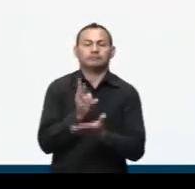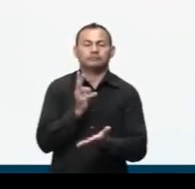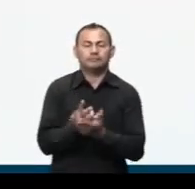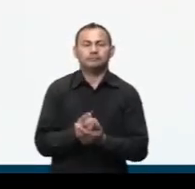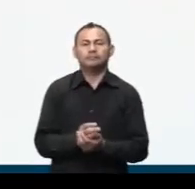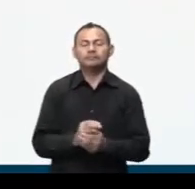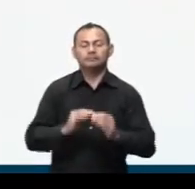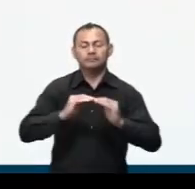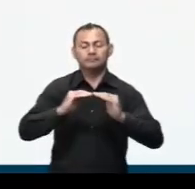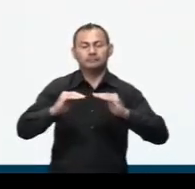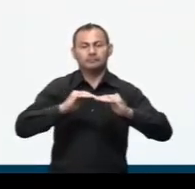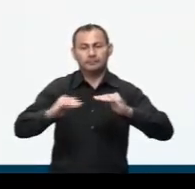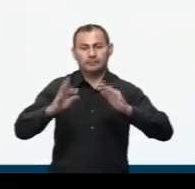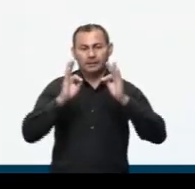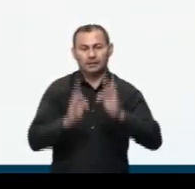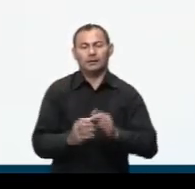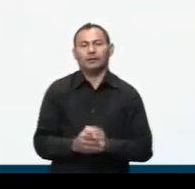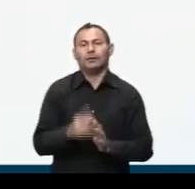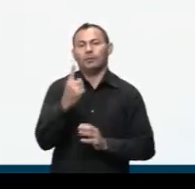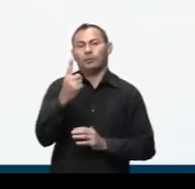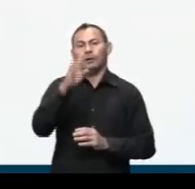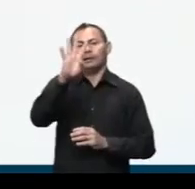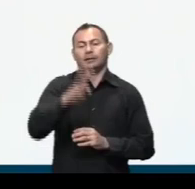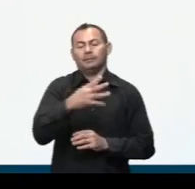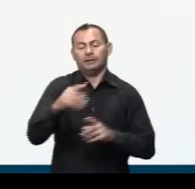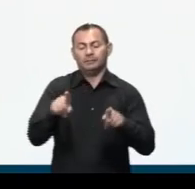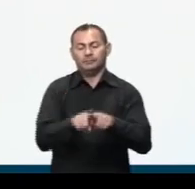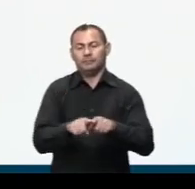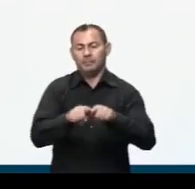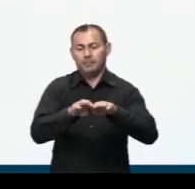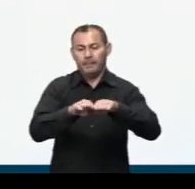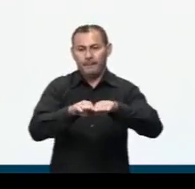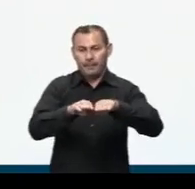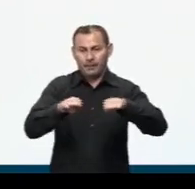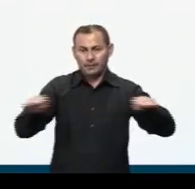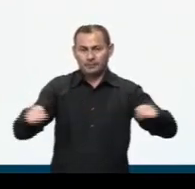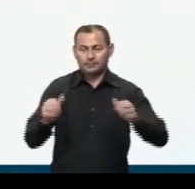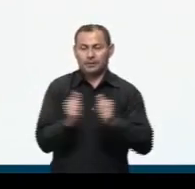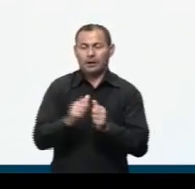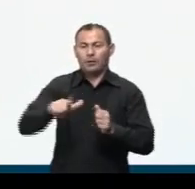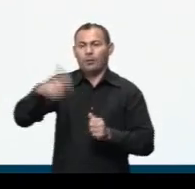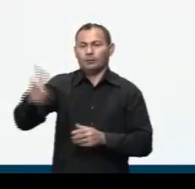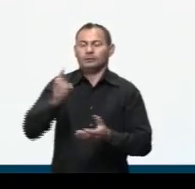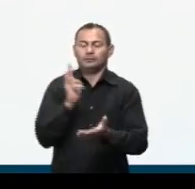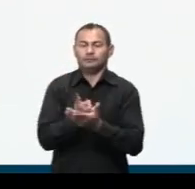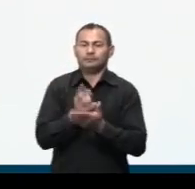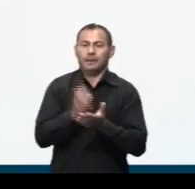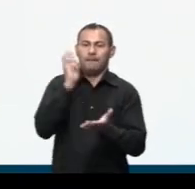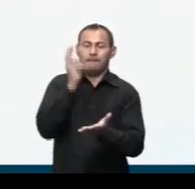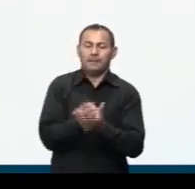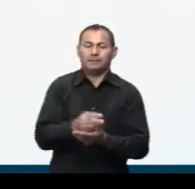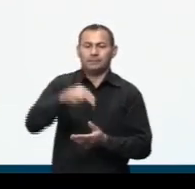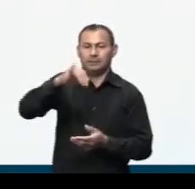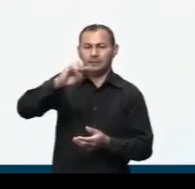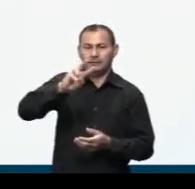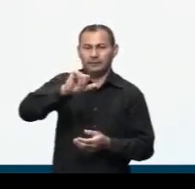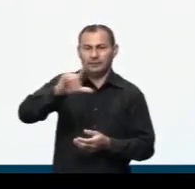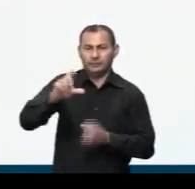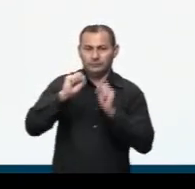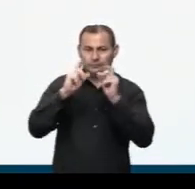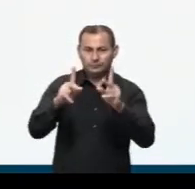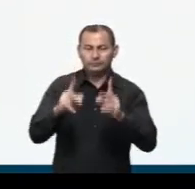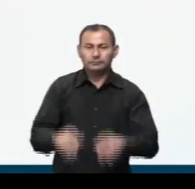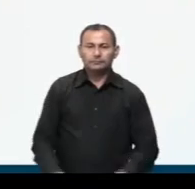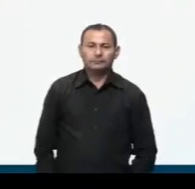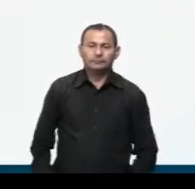que estar no nível. Uma tabeira tem que estar nivelada com a outra, elas têm que estar no mesmo nível,